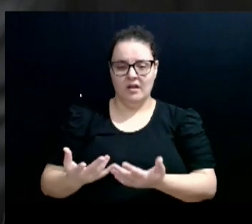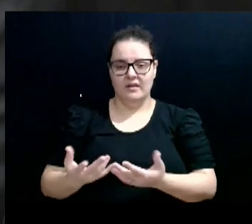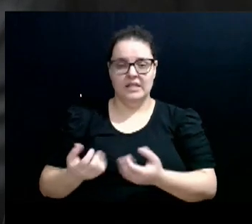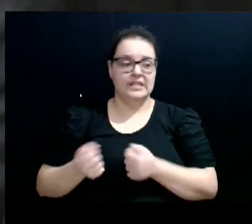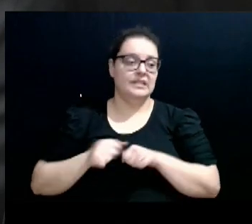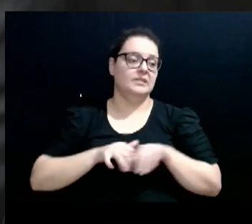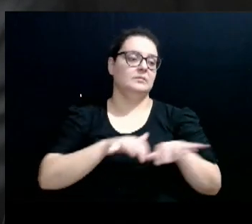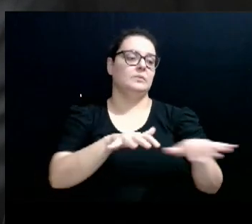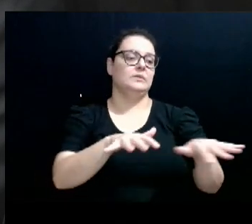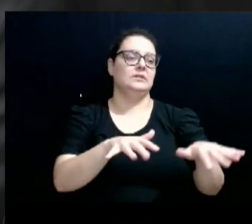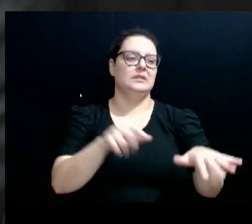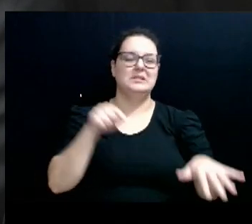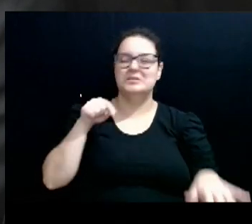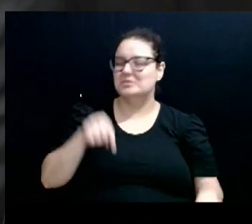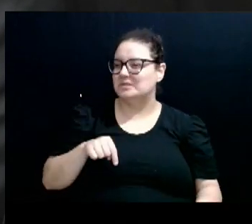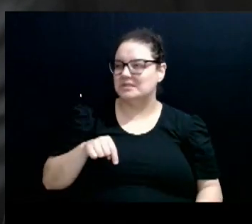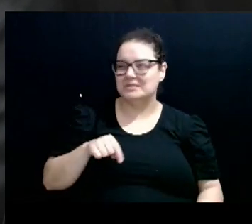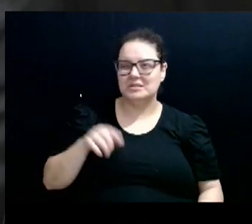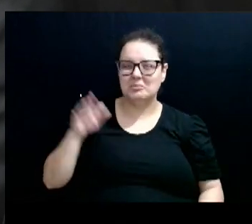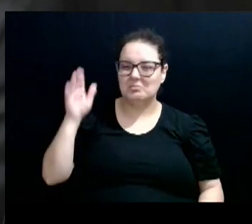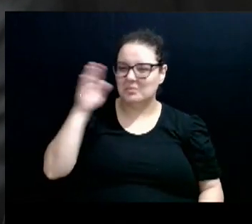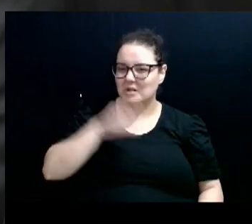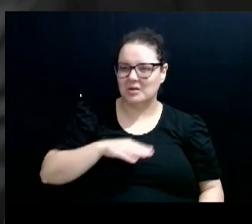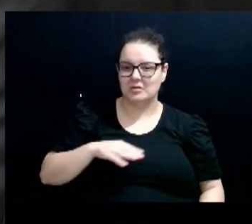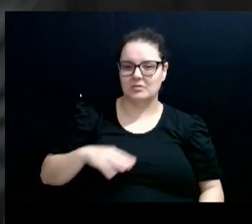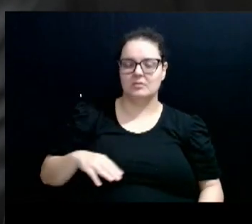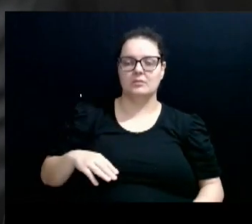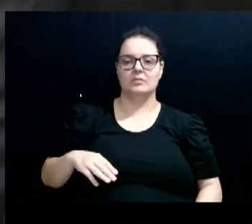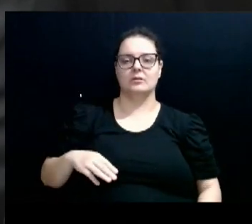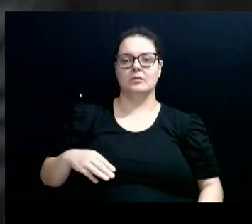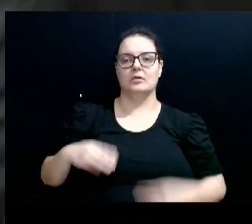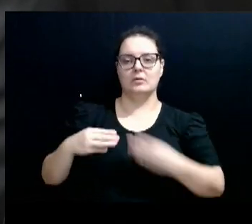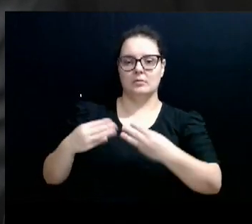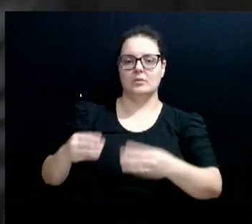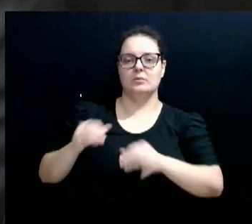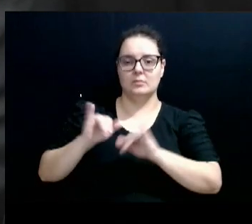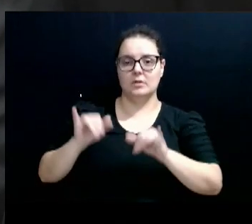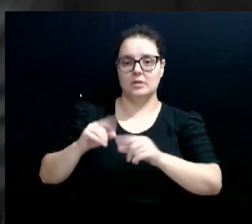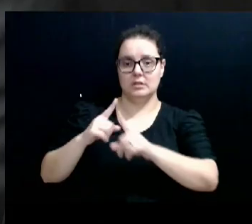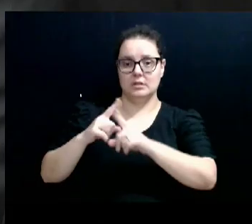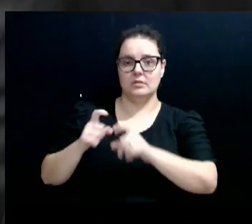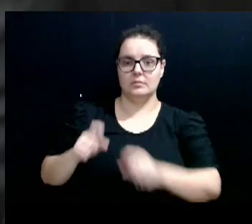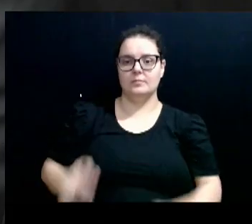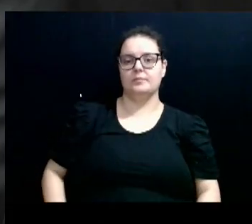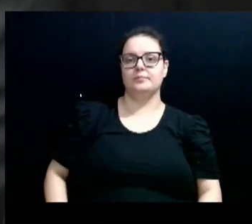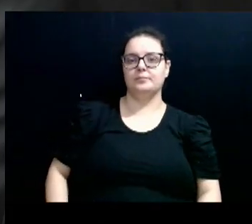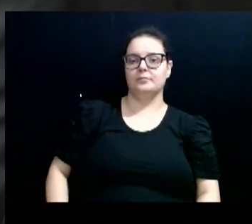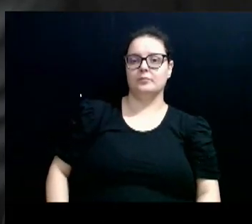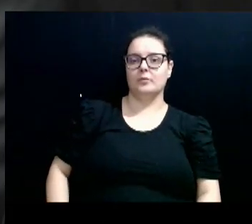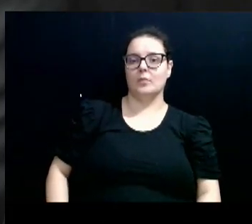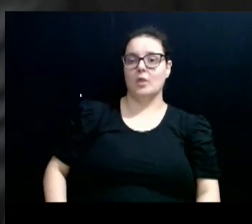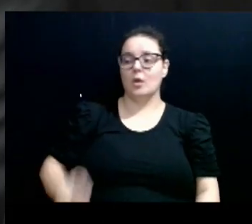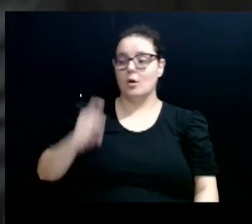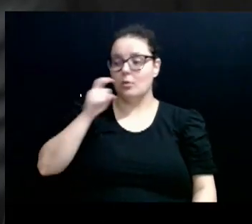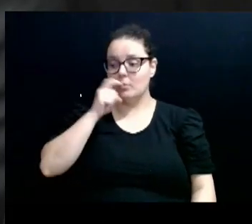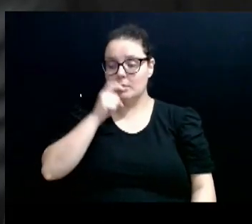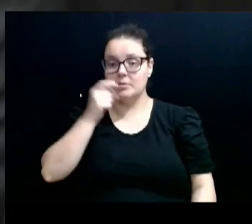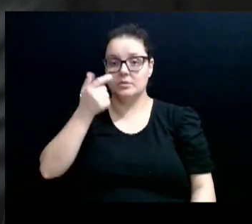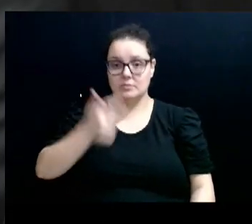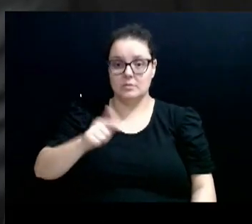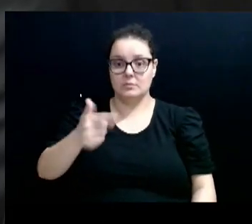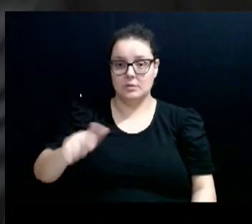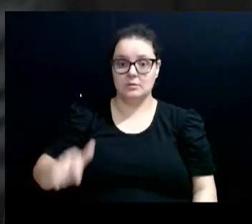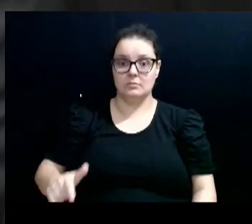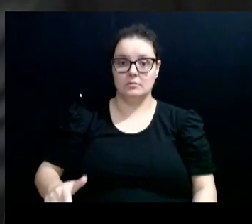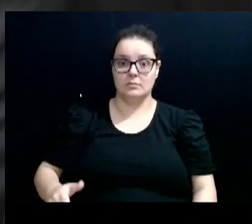o ministro de propaganda nazista, o Joseph Goebbels, ele dizia isso: uma mentira repetida várias vezes torna-se verdade para aquele indivíduo.